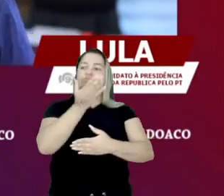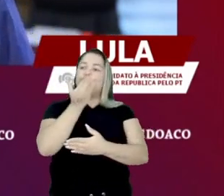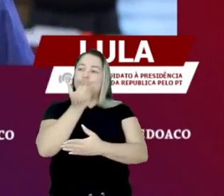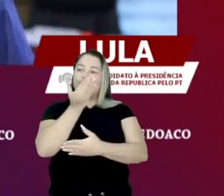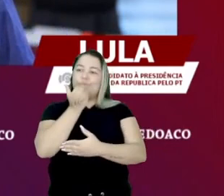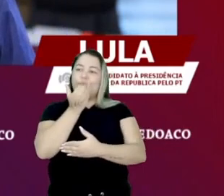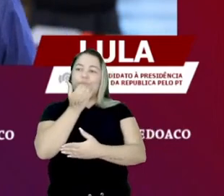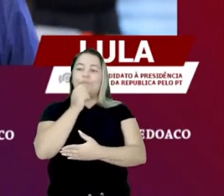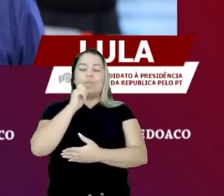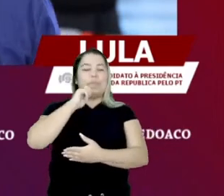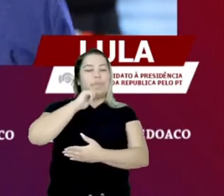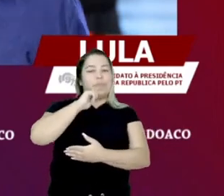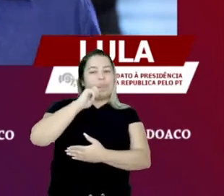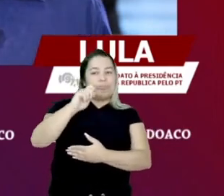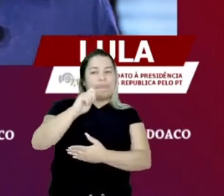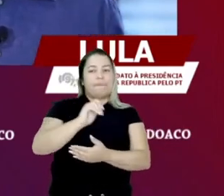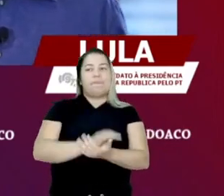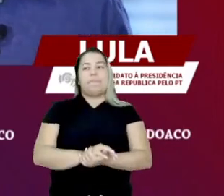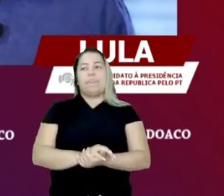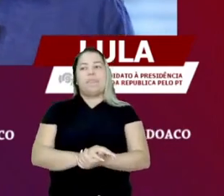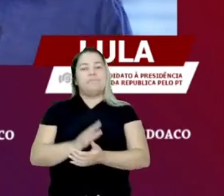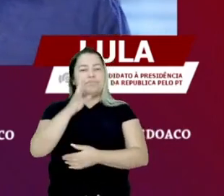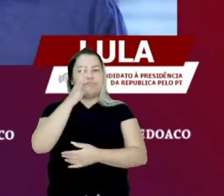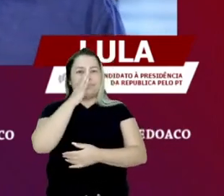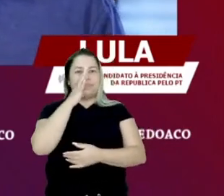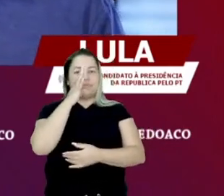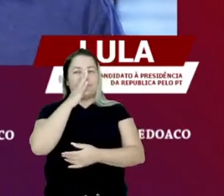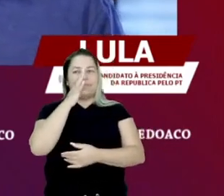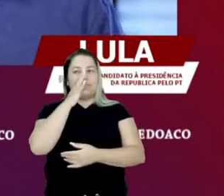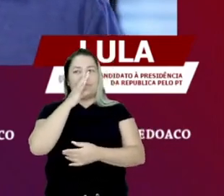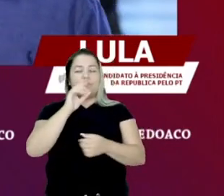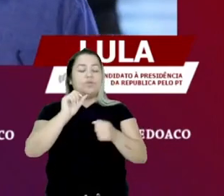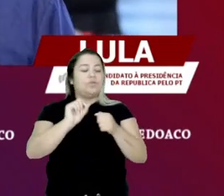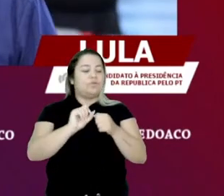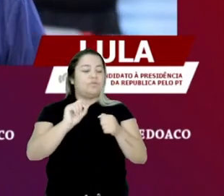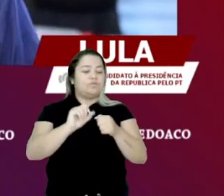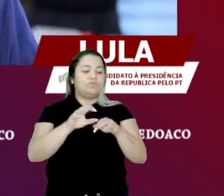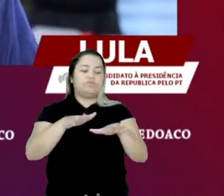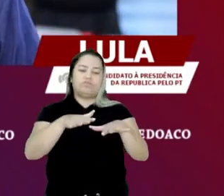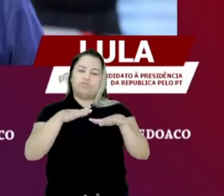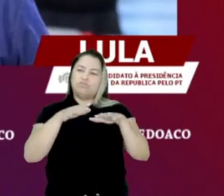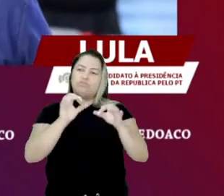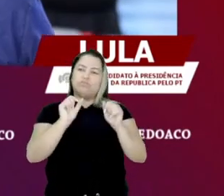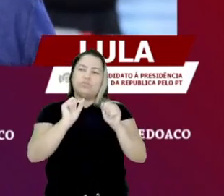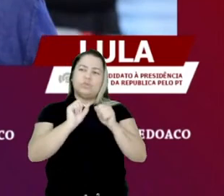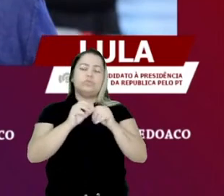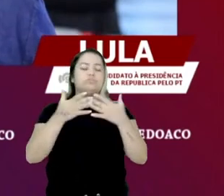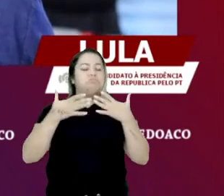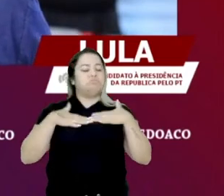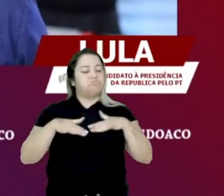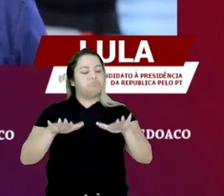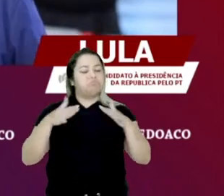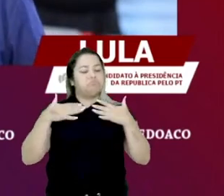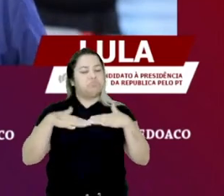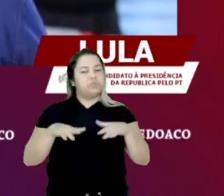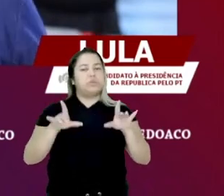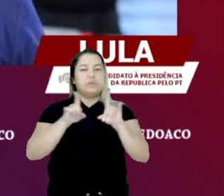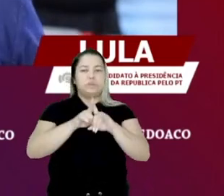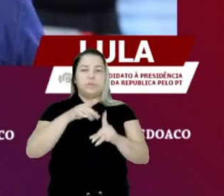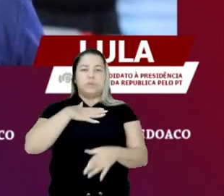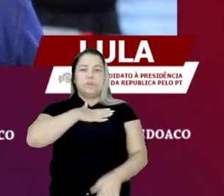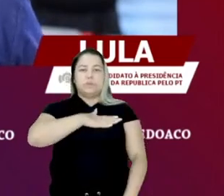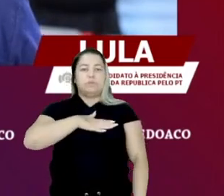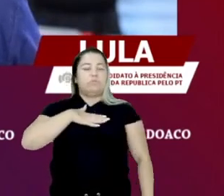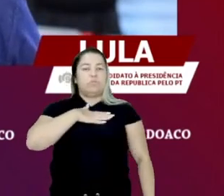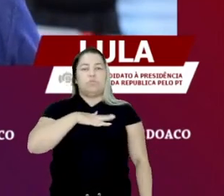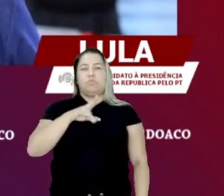nunca fica bravo, ele está sempre tentando encontrar uma saída pacífica para os conflitos, por mais grave que seja. E esse jeito de fazer política